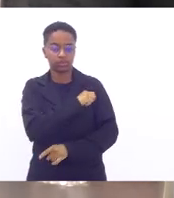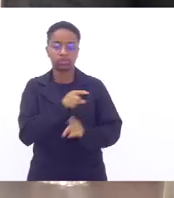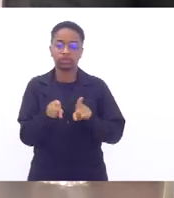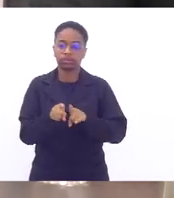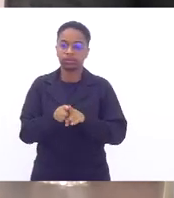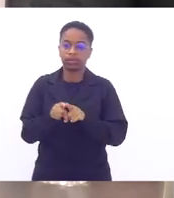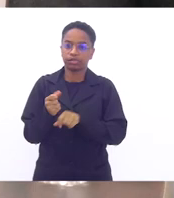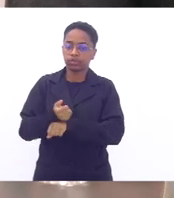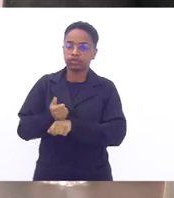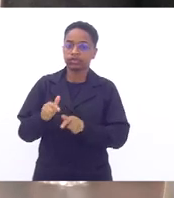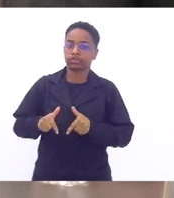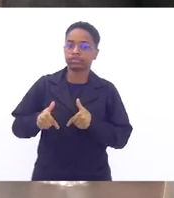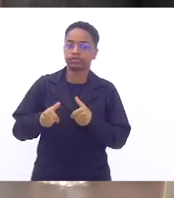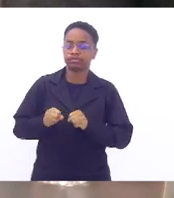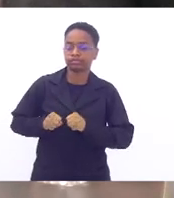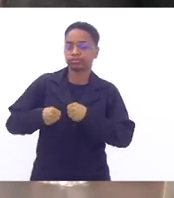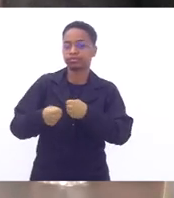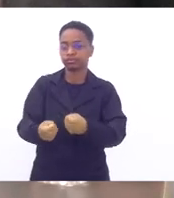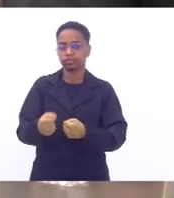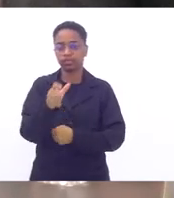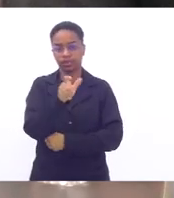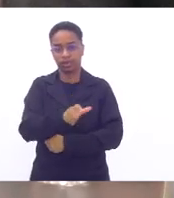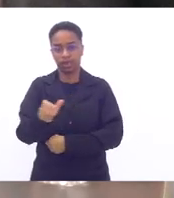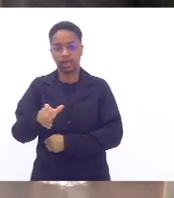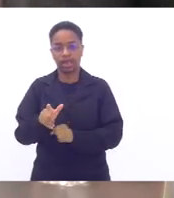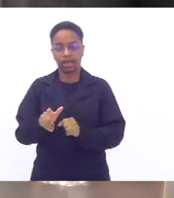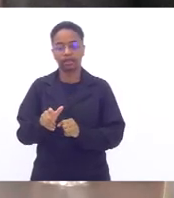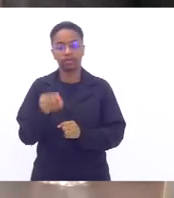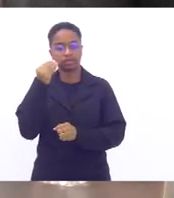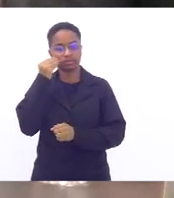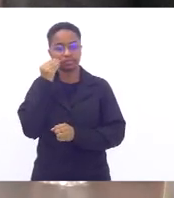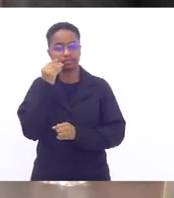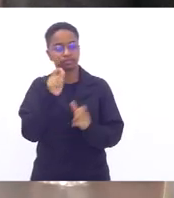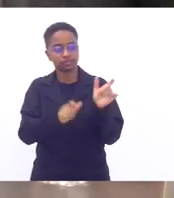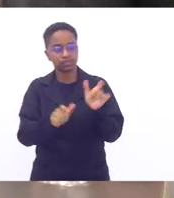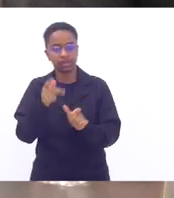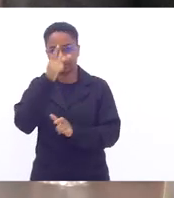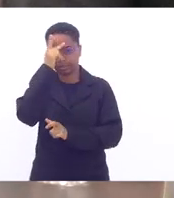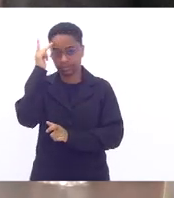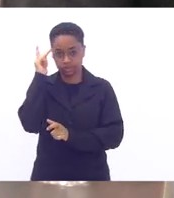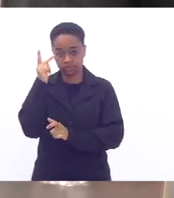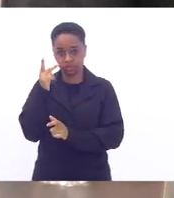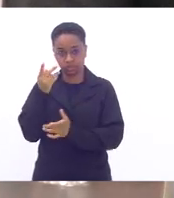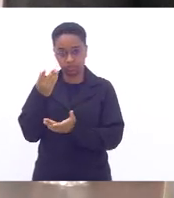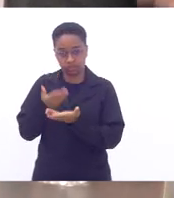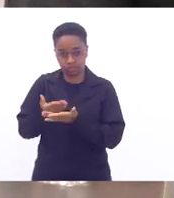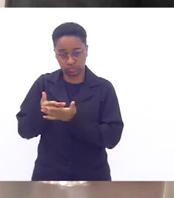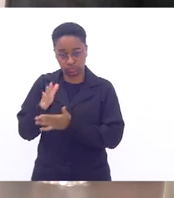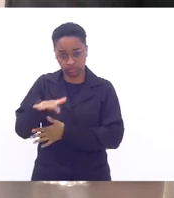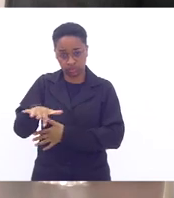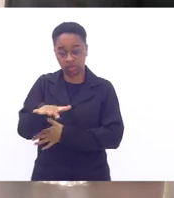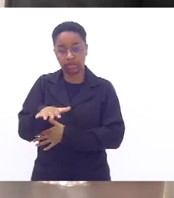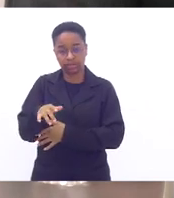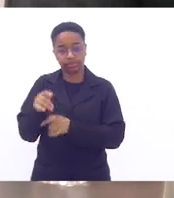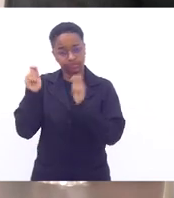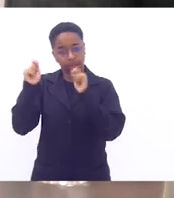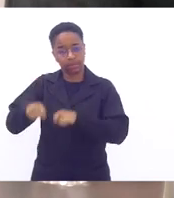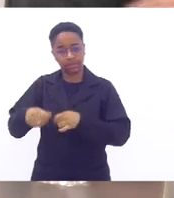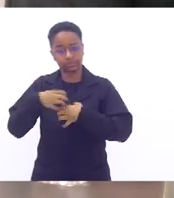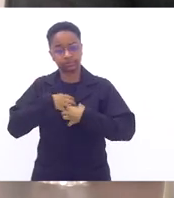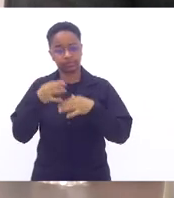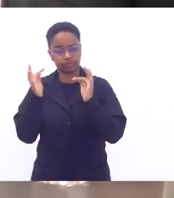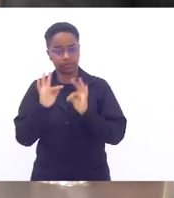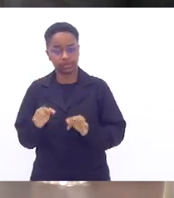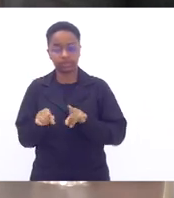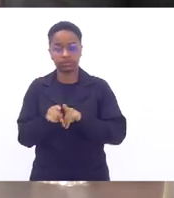dedicam a sua vida em fazer com que as pessoas que ali se educam né sejam cada vez mais capazes e felizes então mais